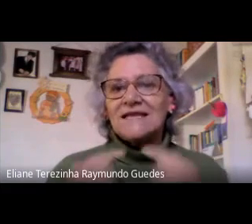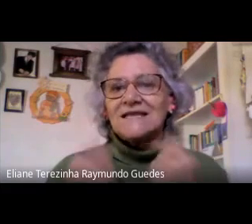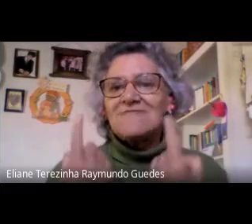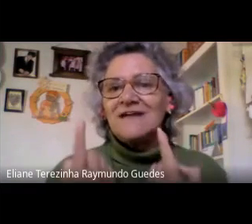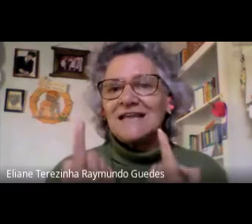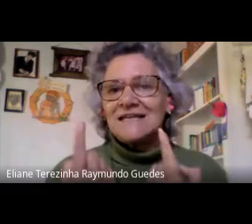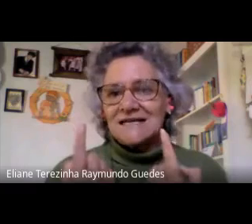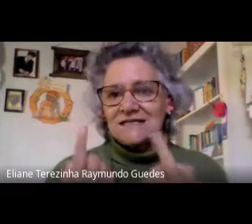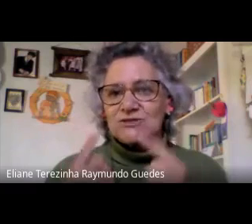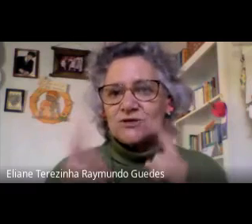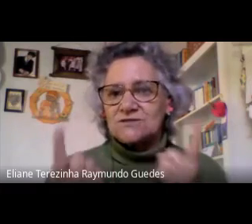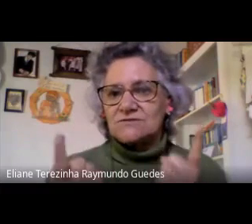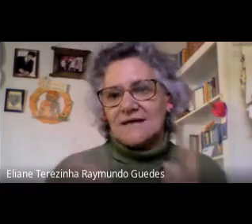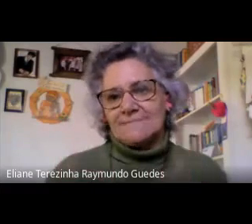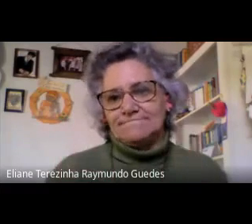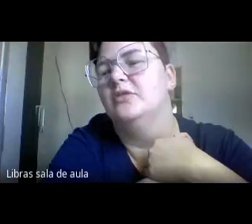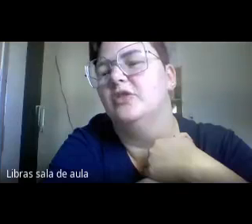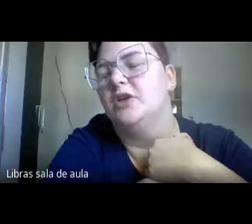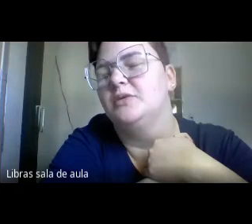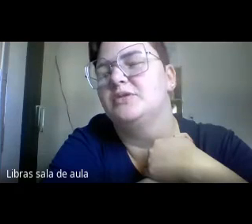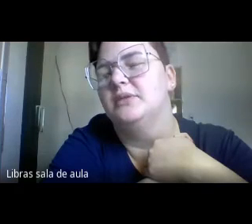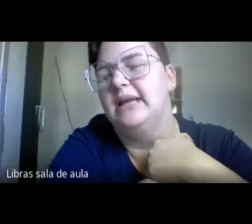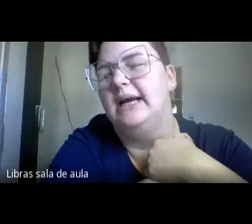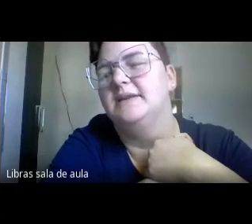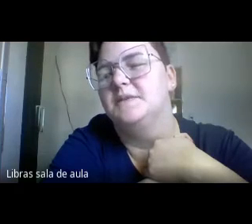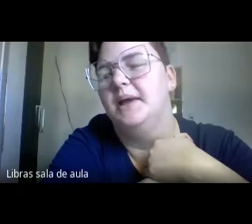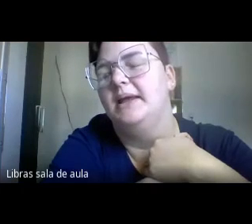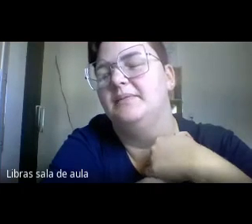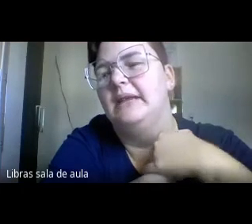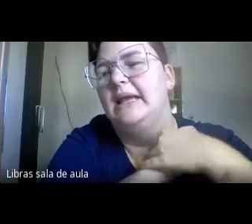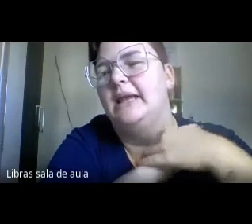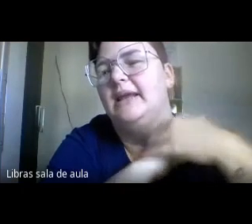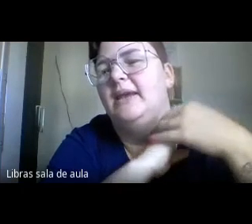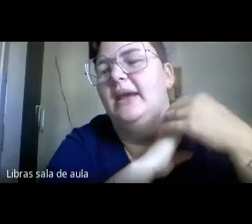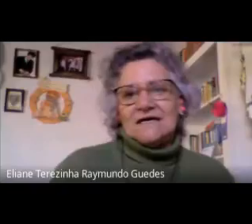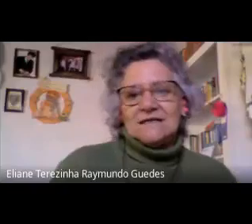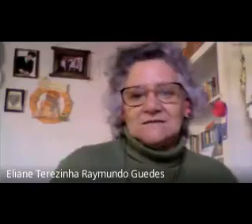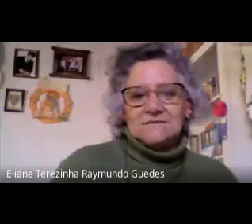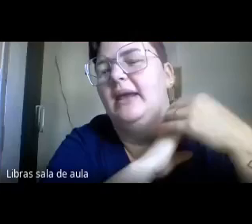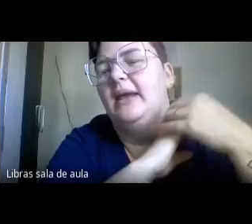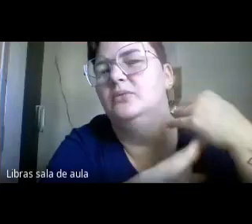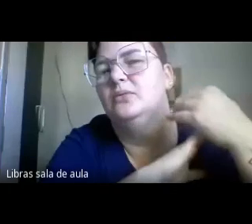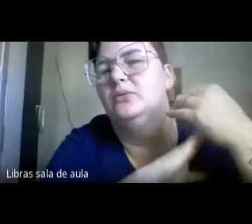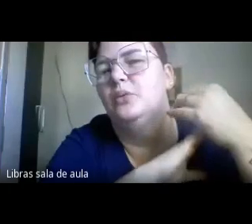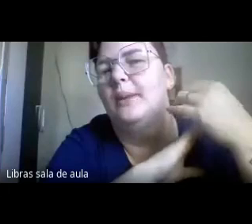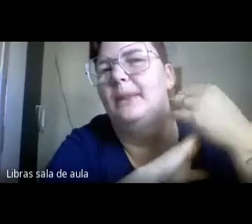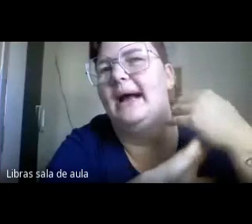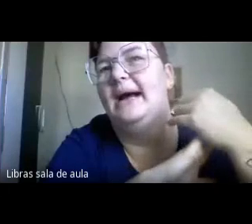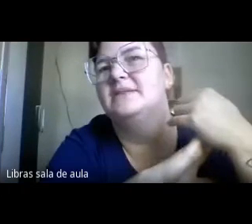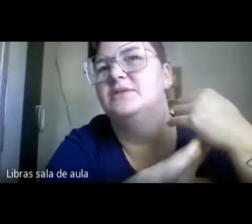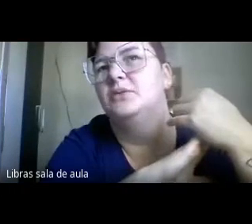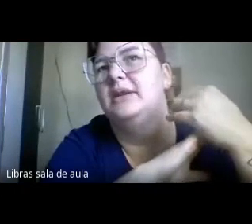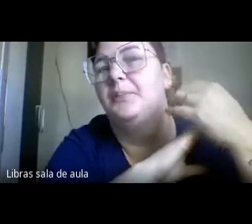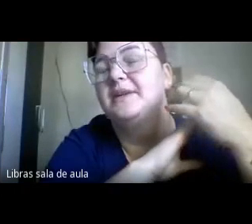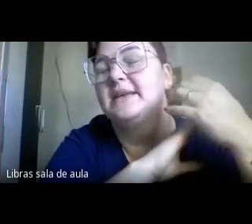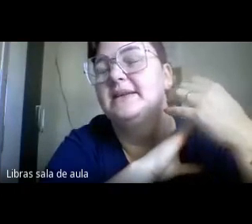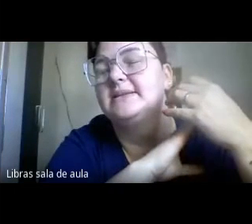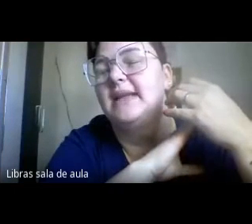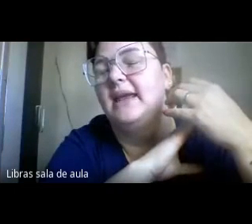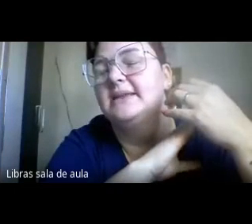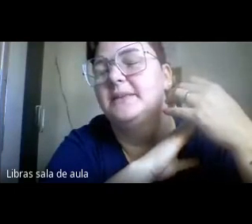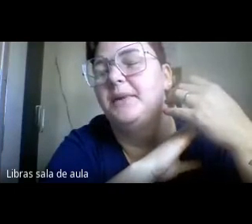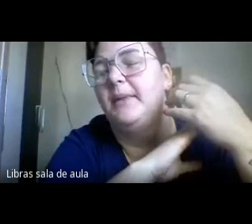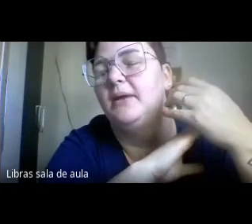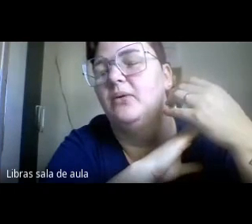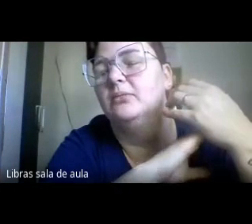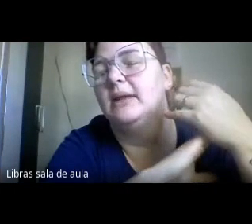Ou até nem falar nada, só escutar. Só tu escutar, isso aí. E a questão do abraço, depois que eles